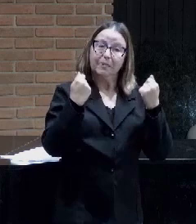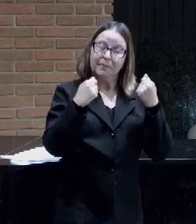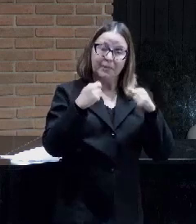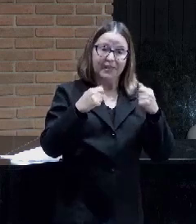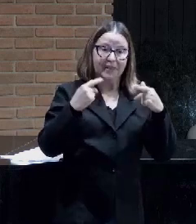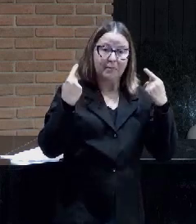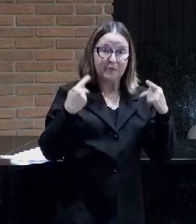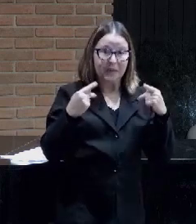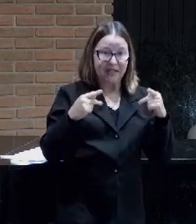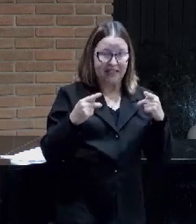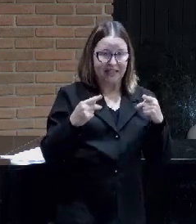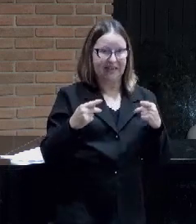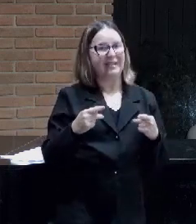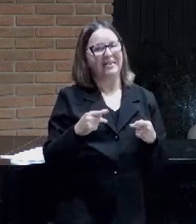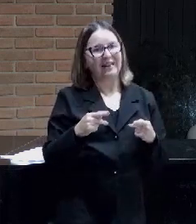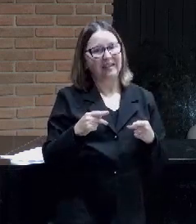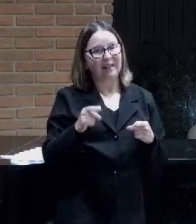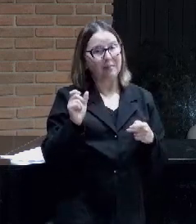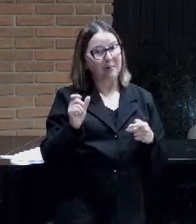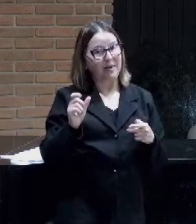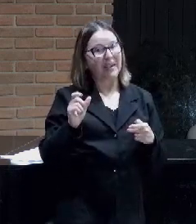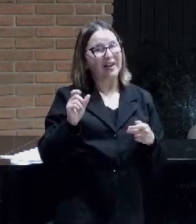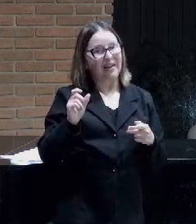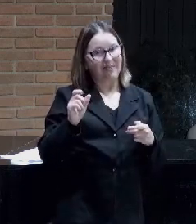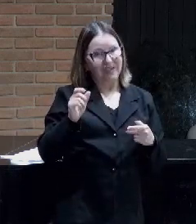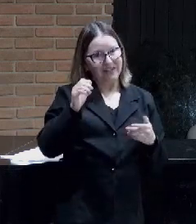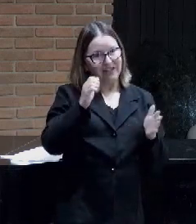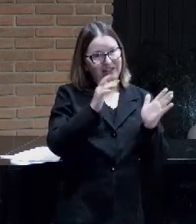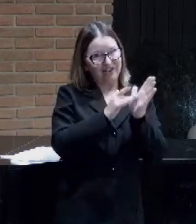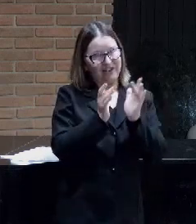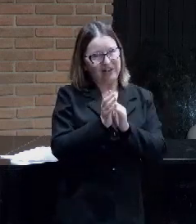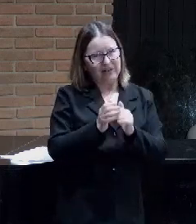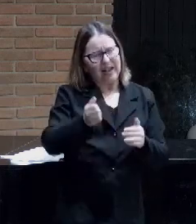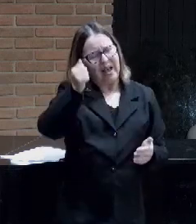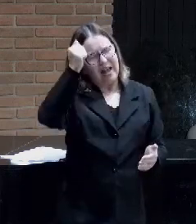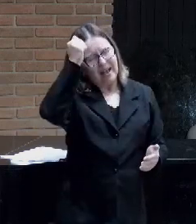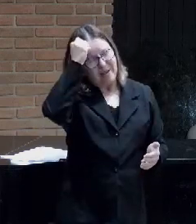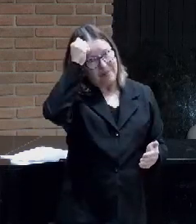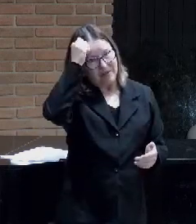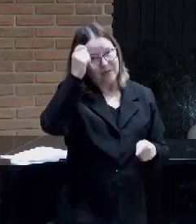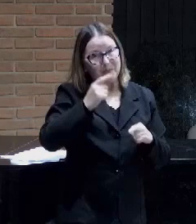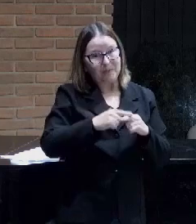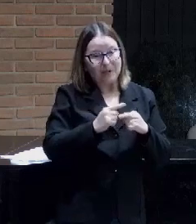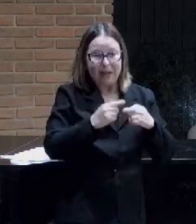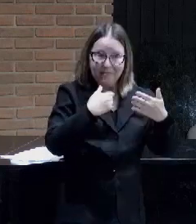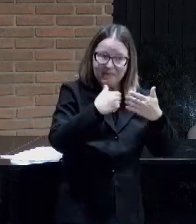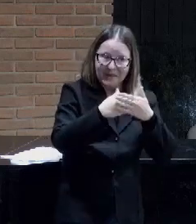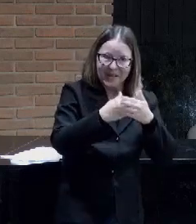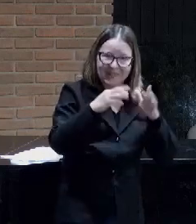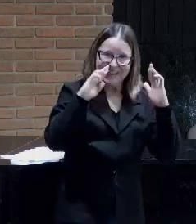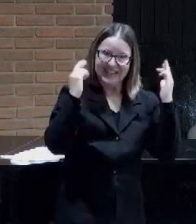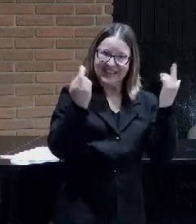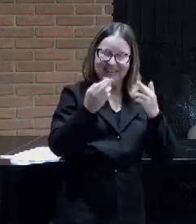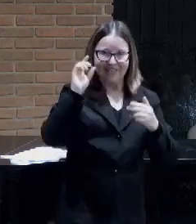repetir as palavras de Jesus, Mateus 3:2, arrependam-se, porque está próximo o reino de Deus. Nossa tarefa é pregar contra o mundo, e